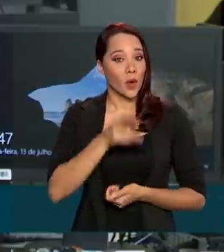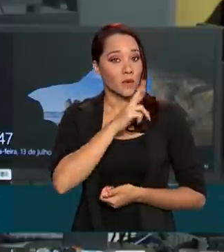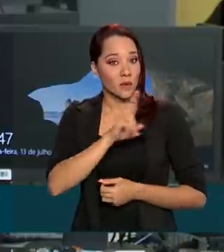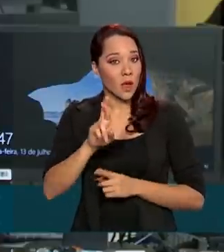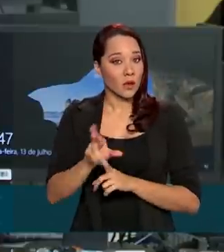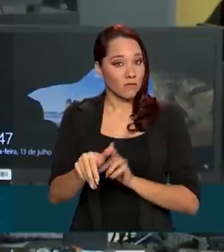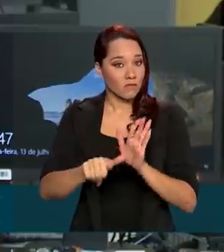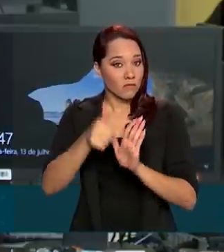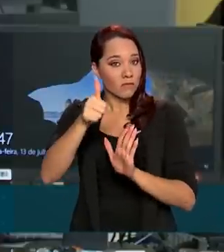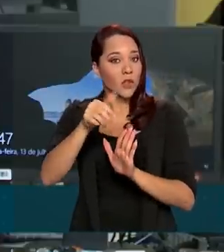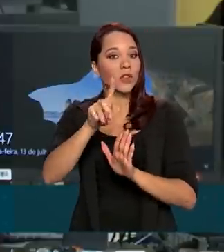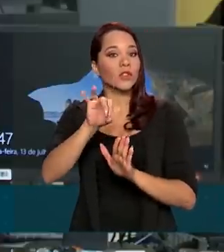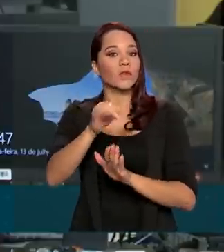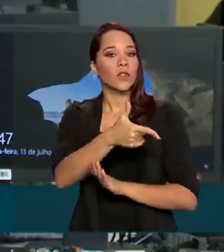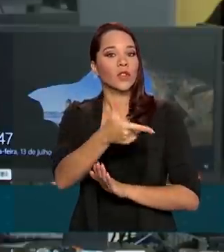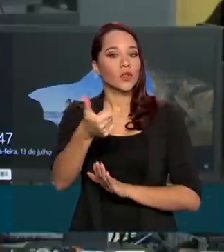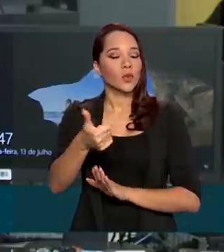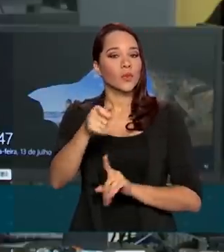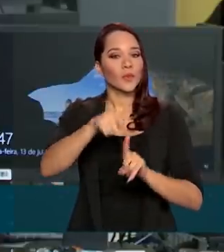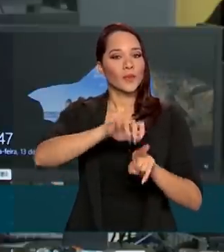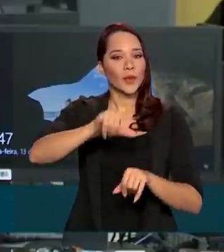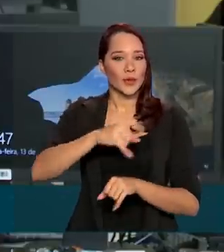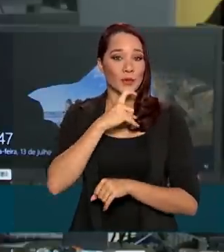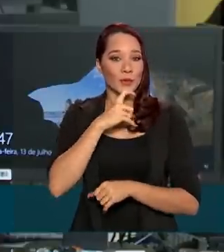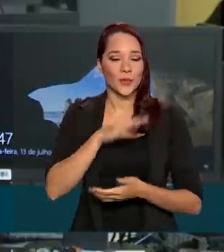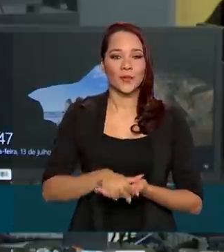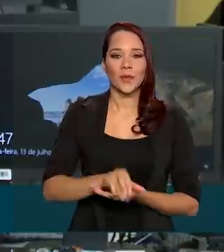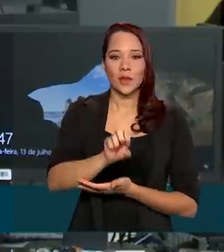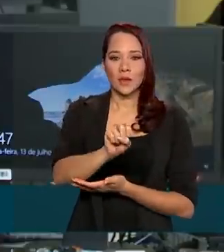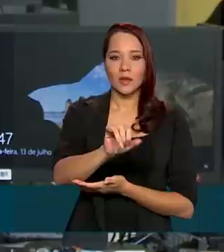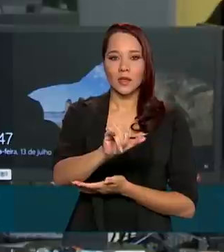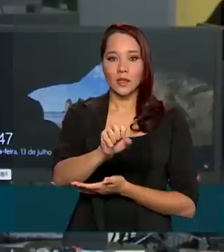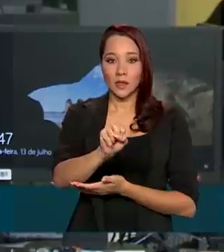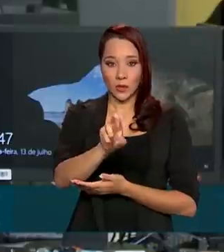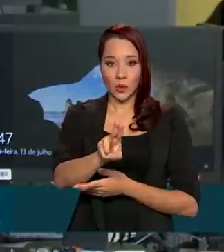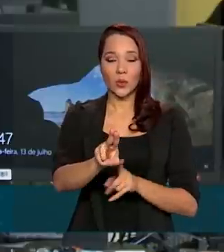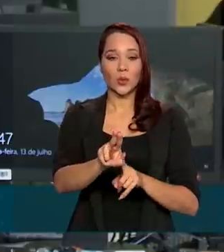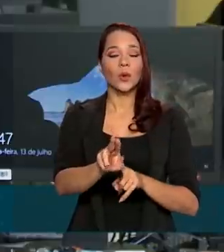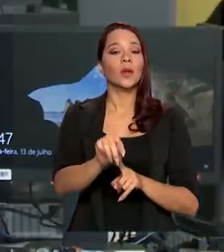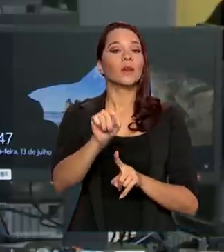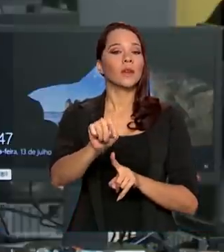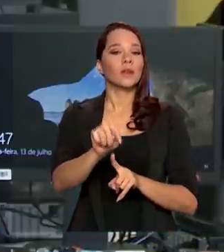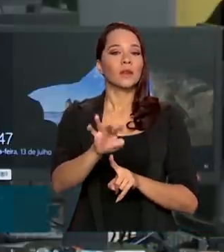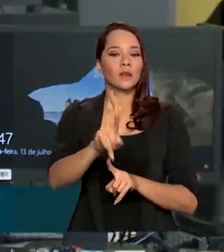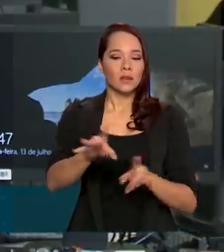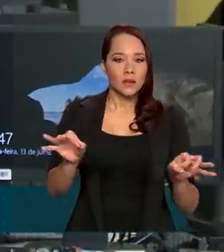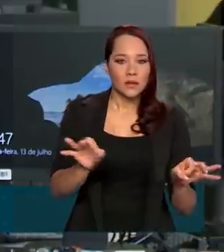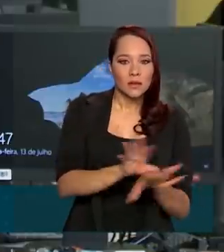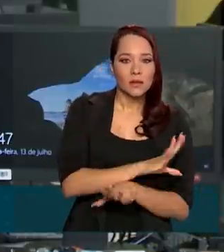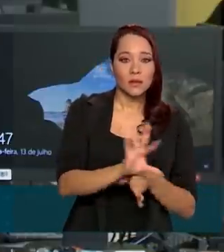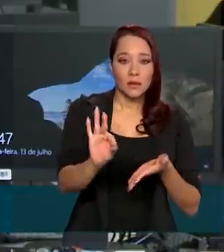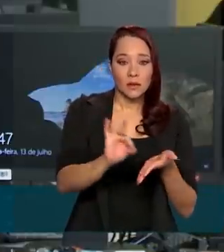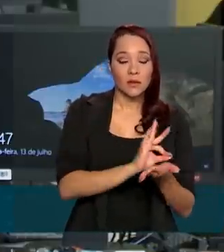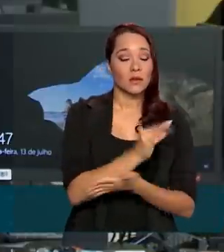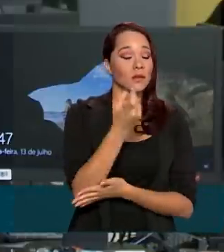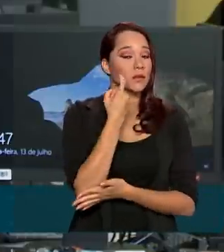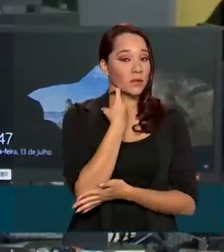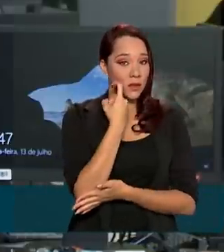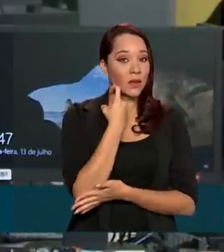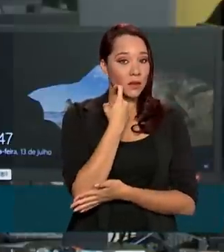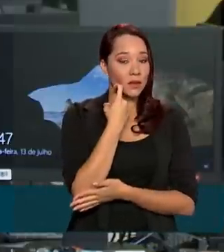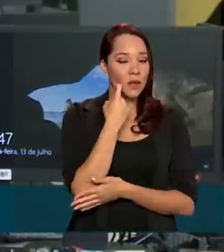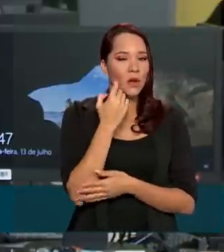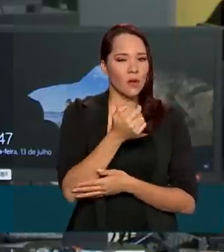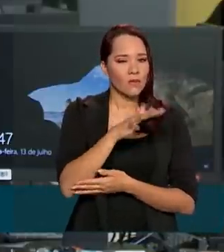chamada sai no dia 21 de julho. E o SISU, Sistema de Seleção Unificada, encerrou as inscrições na sexta-feira